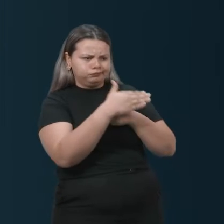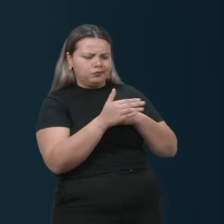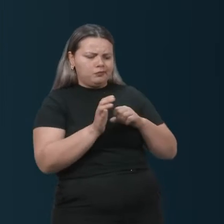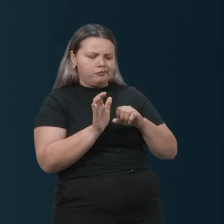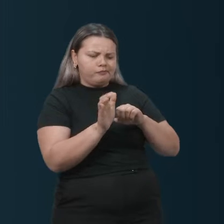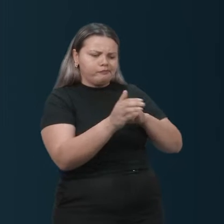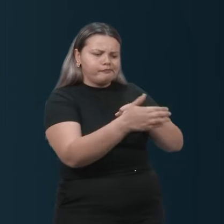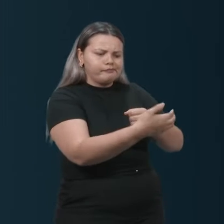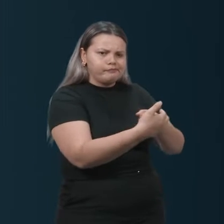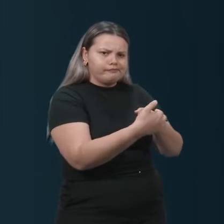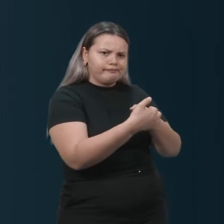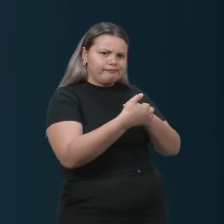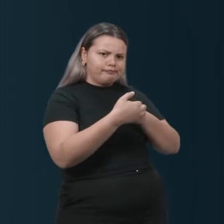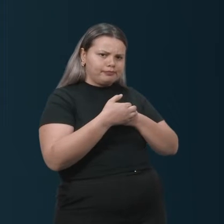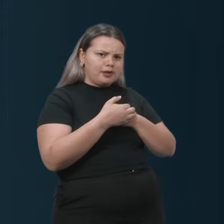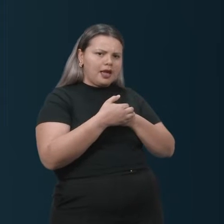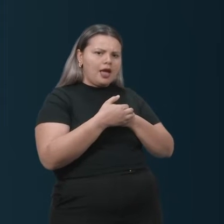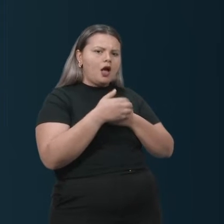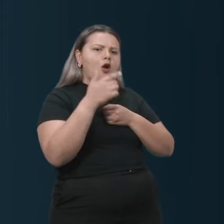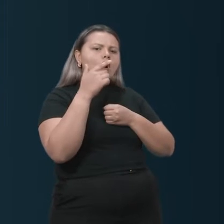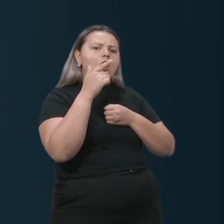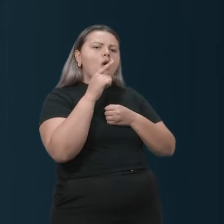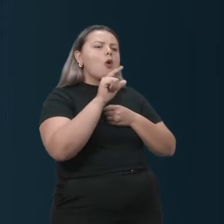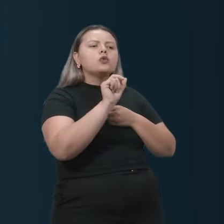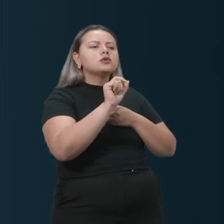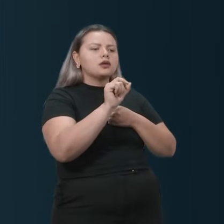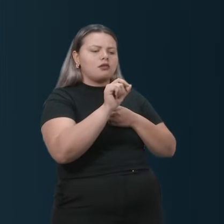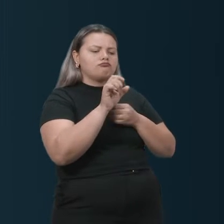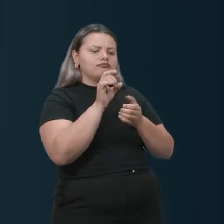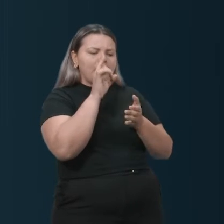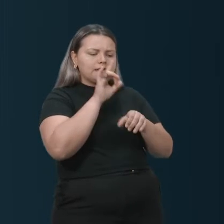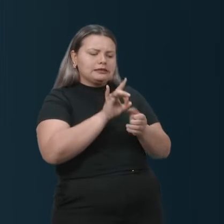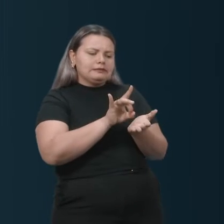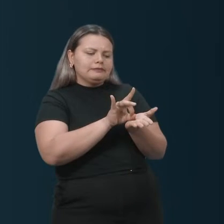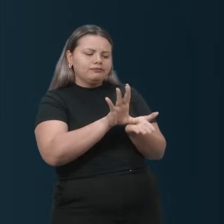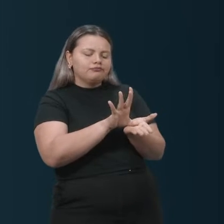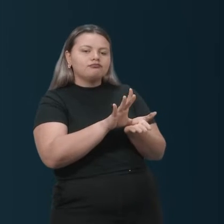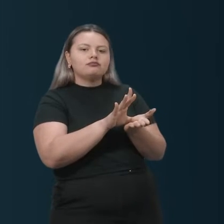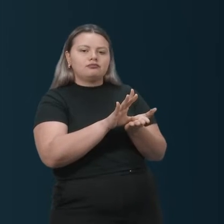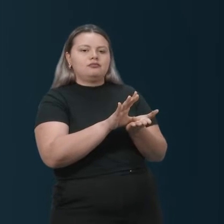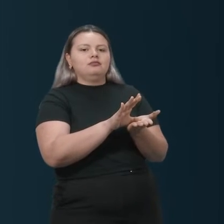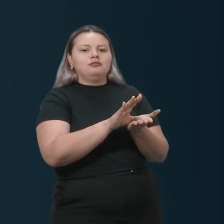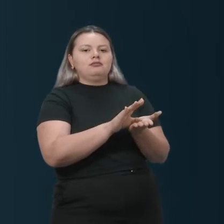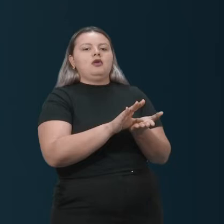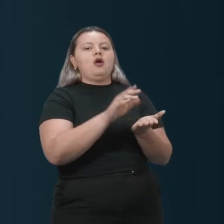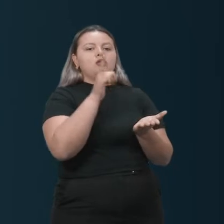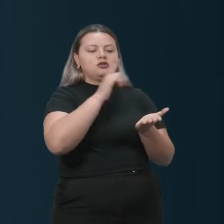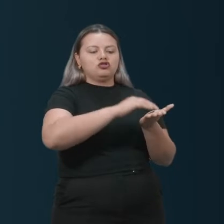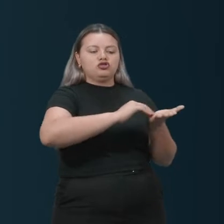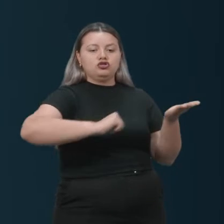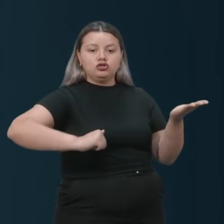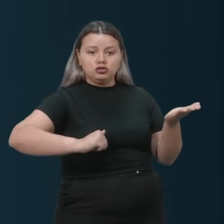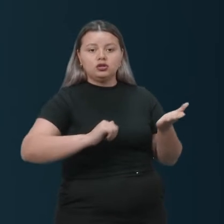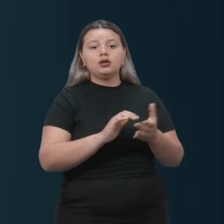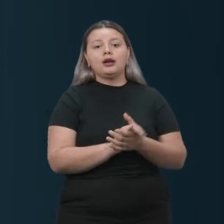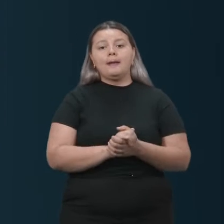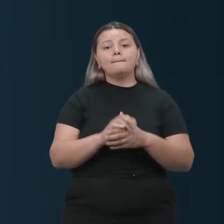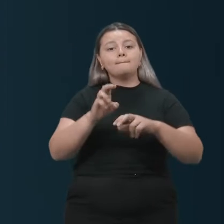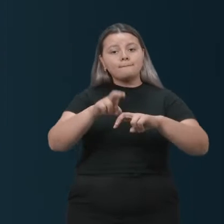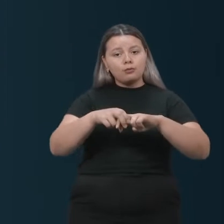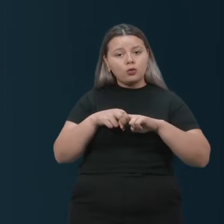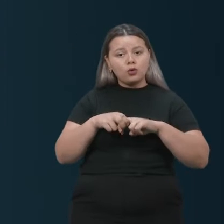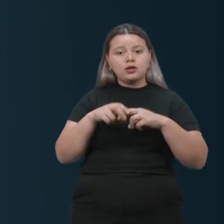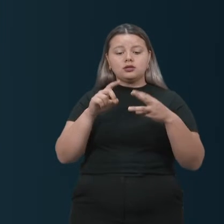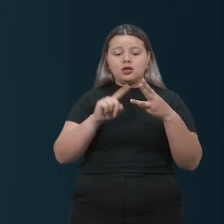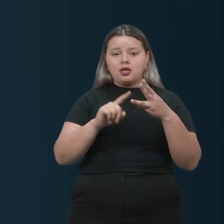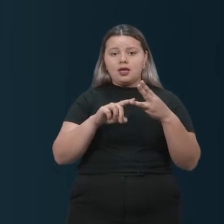desse micro-organismo para eliminar essa ameaça do sistema nervoso. Por isso, a micróglia é derivada do